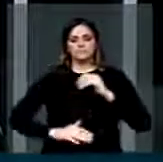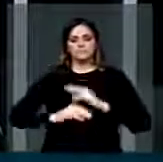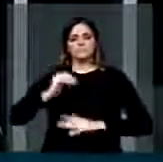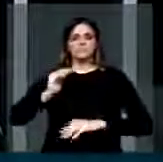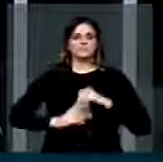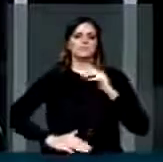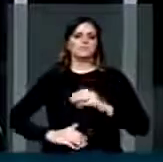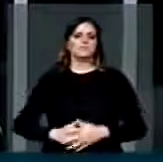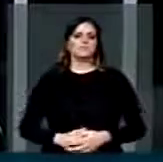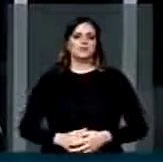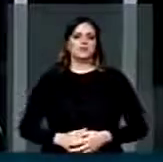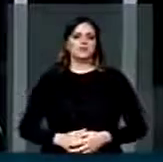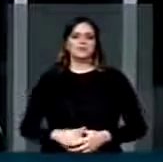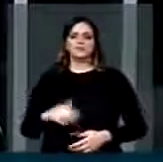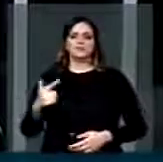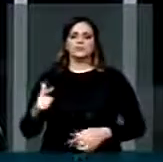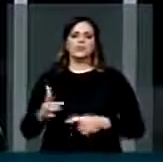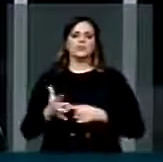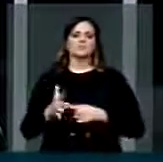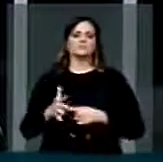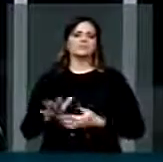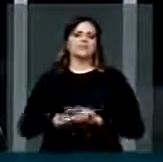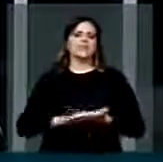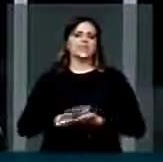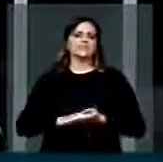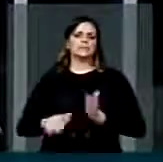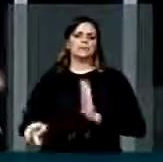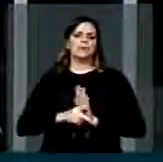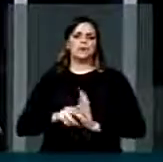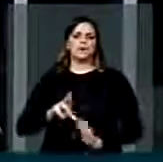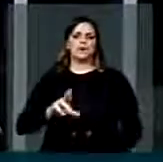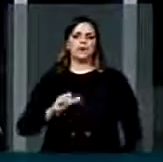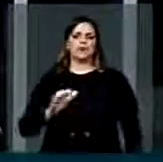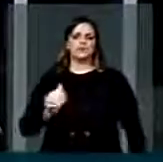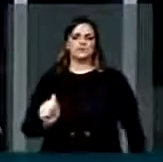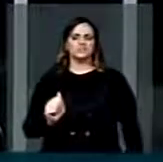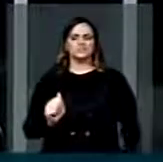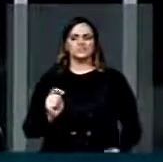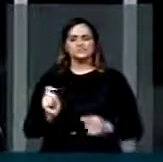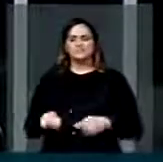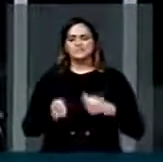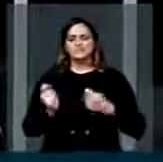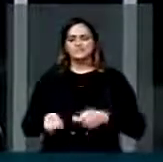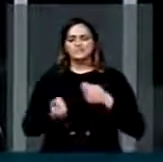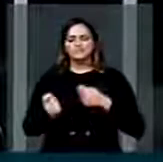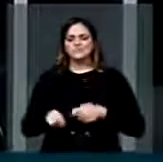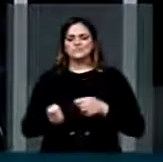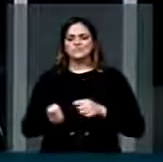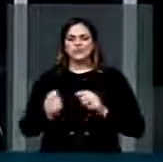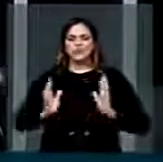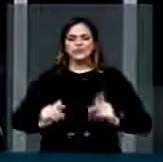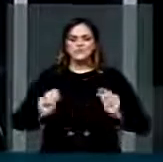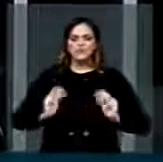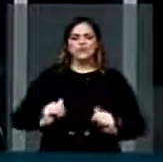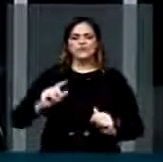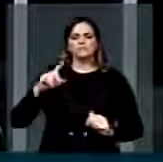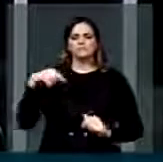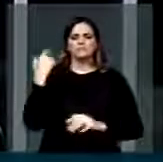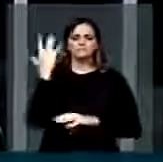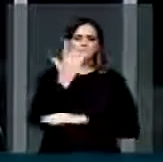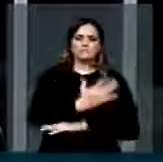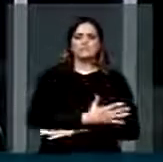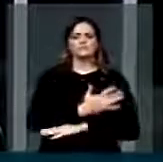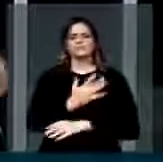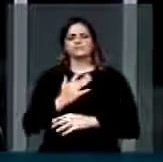unha. O trabalhador faz a sua roça, brocando primeiro, tirando a mata mais rala, derrubando a mata